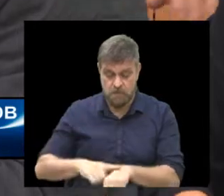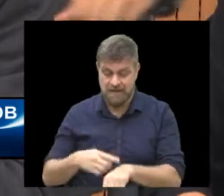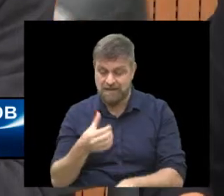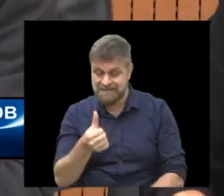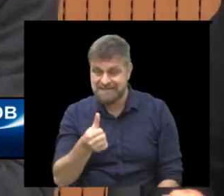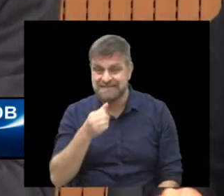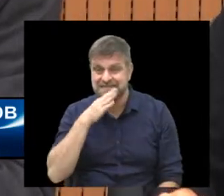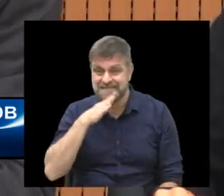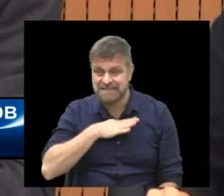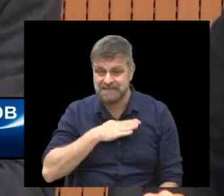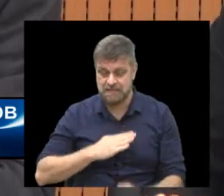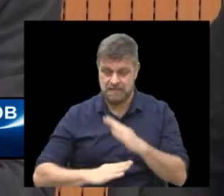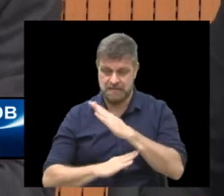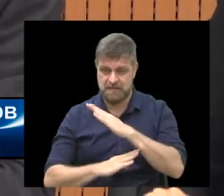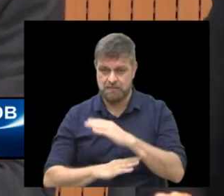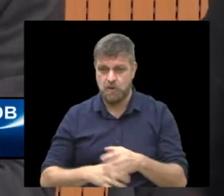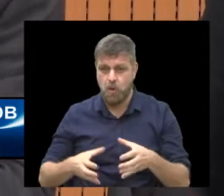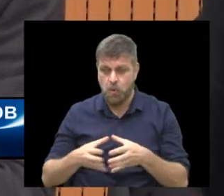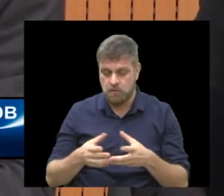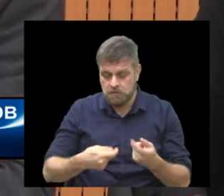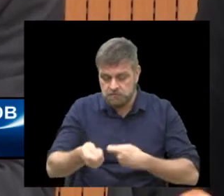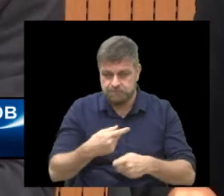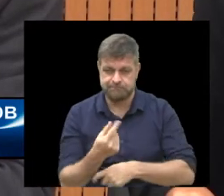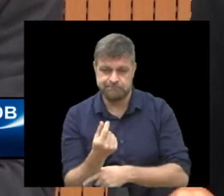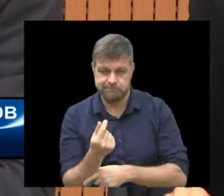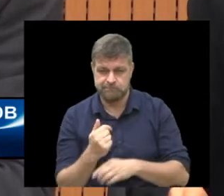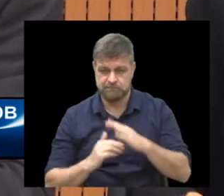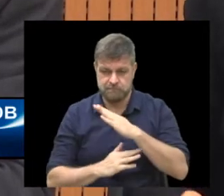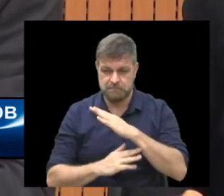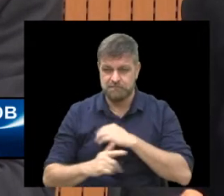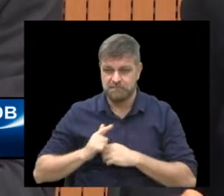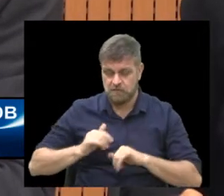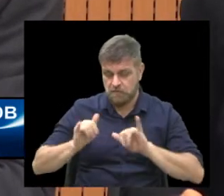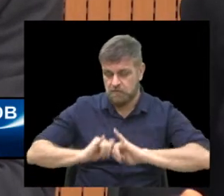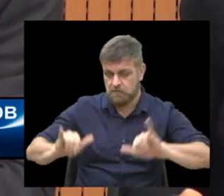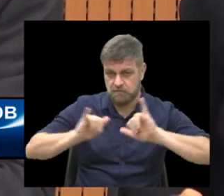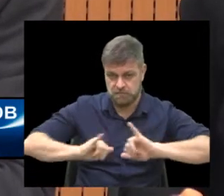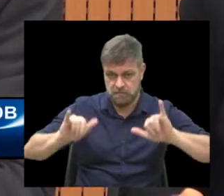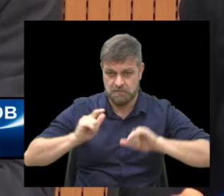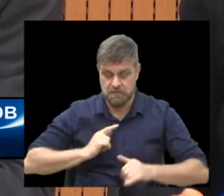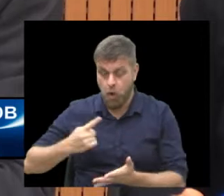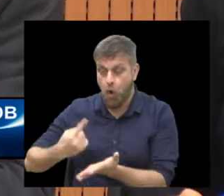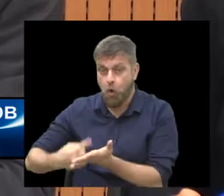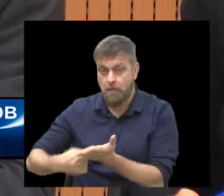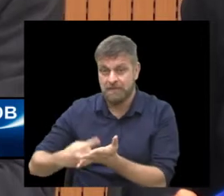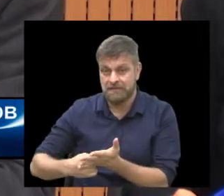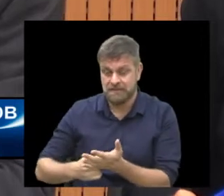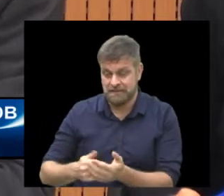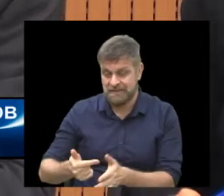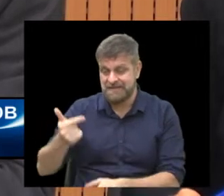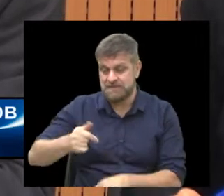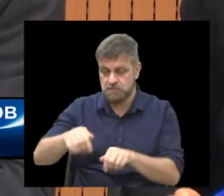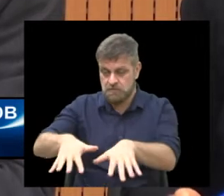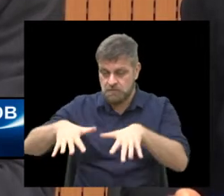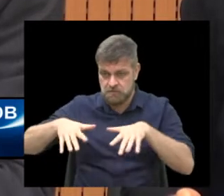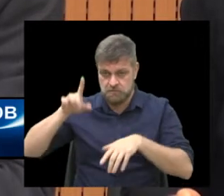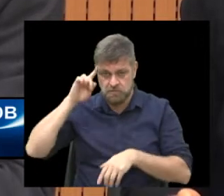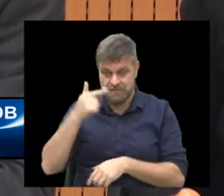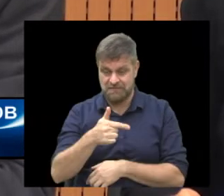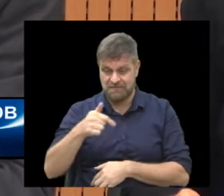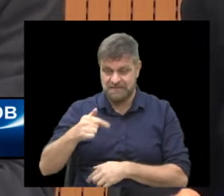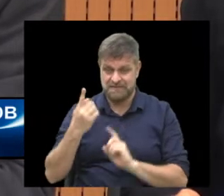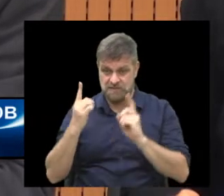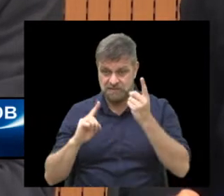plenário legislativo. A Comissão de Finanças e Orçamento da Câmara Municipal de Campinas torna público o reagendamento da segunda audiência pública de 27 de fevereiro de